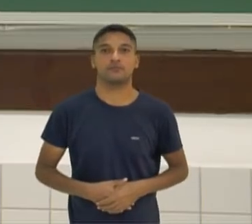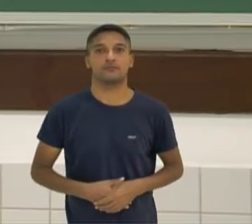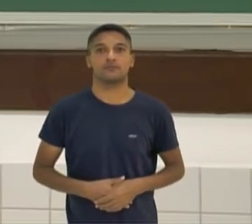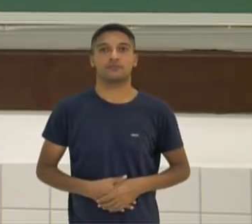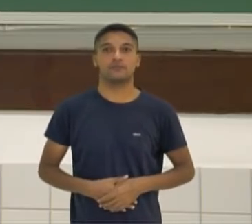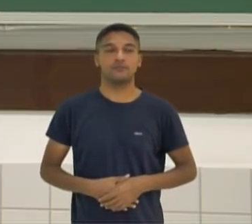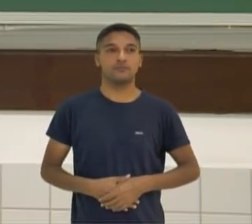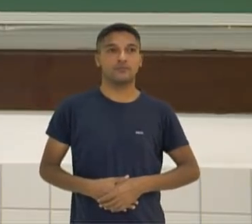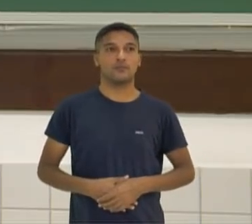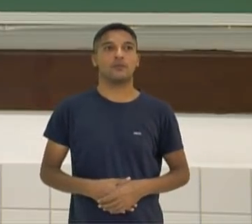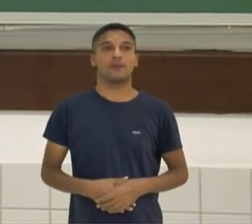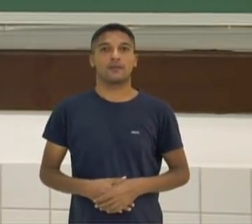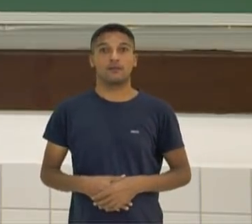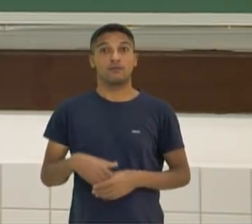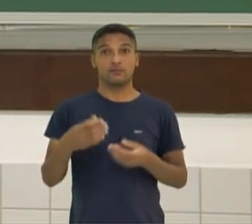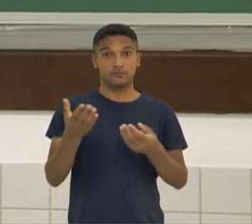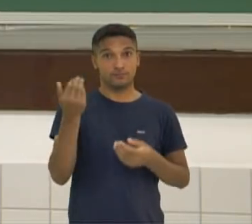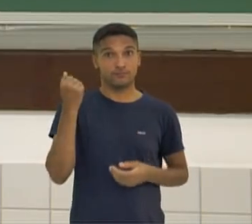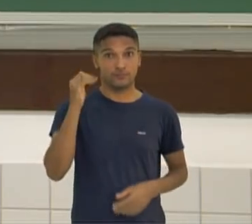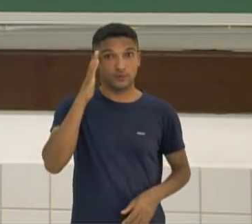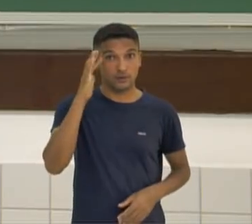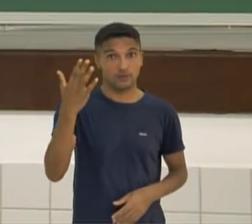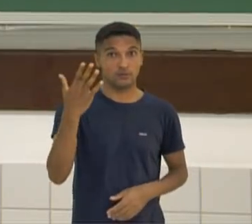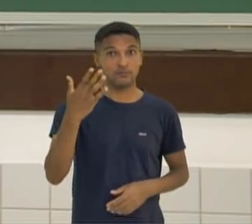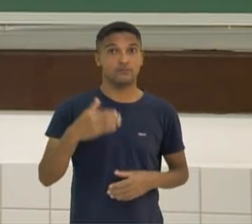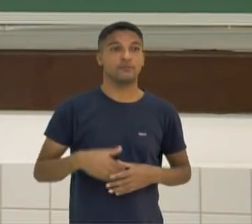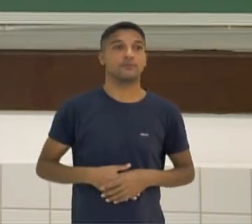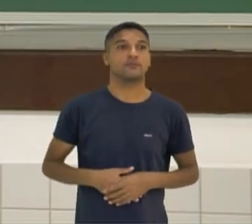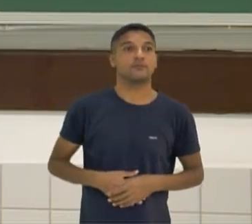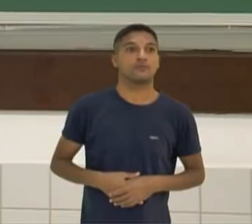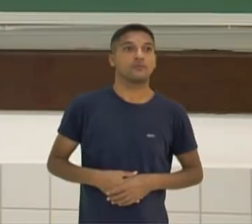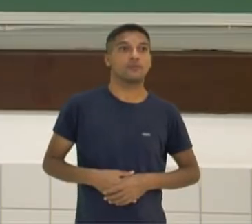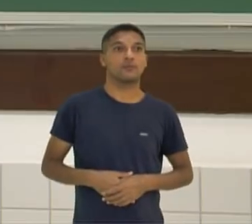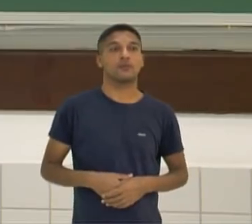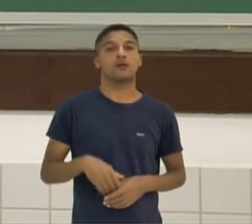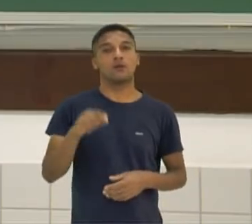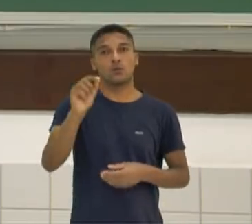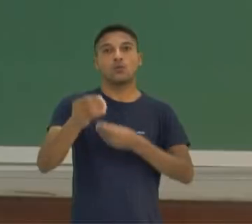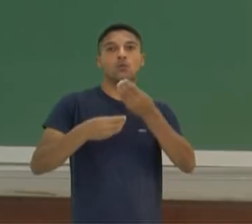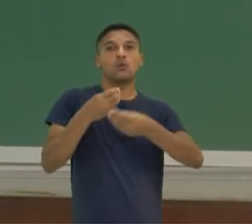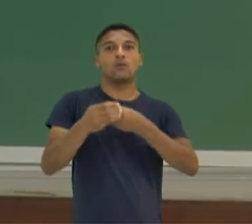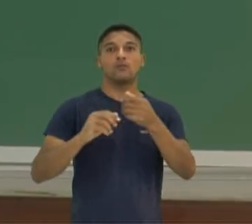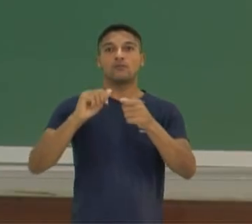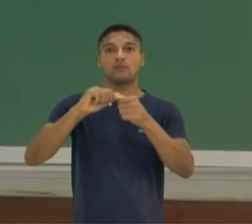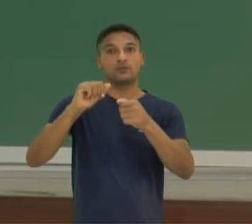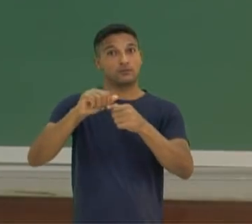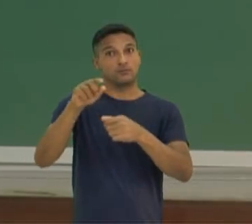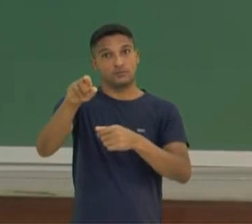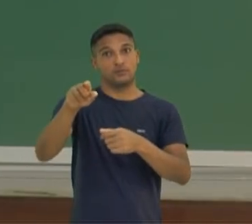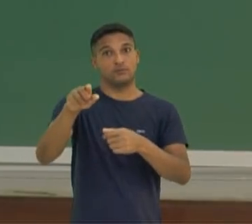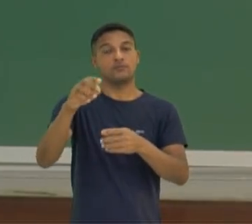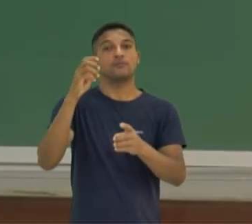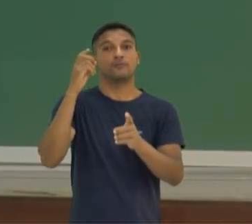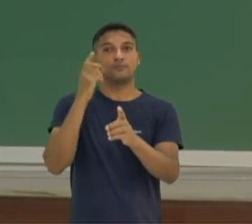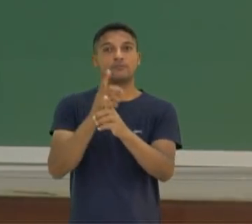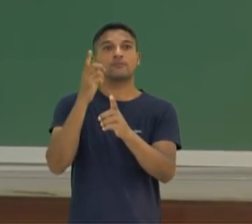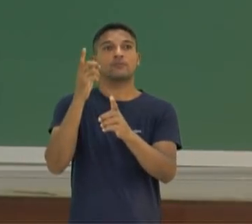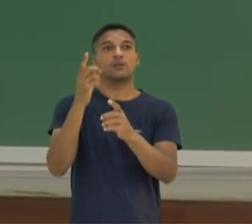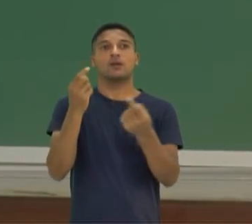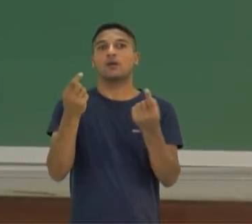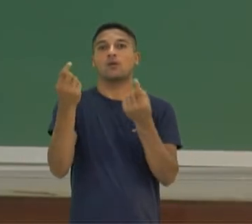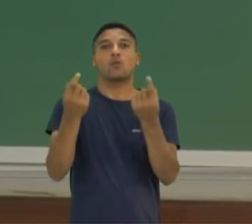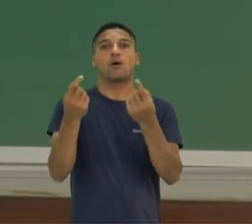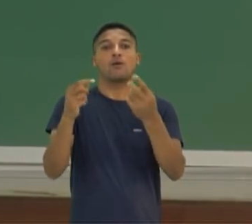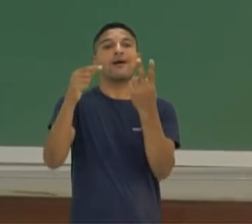Voltamos. Vamos lá para a nossa resolução? Então, eu queria que vocês descobrissem qual que é